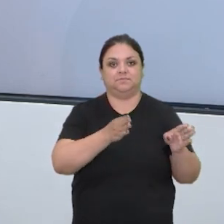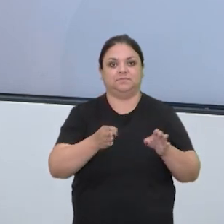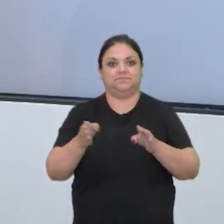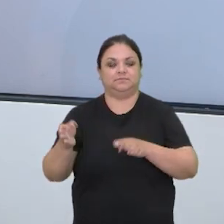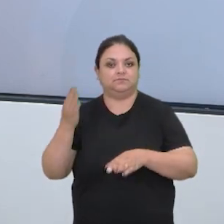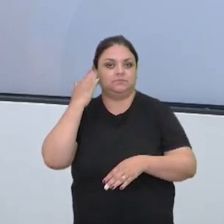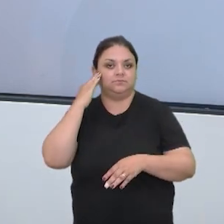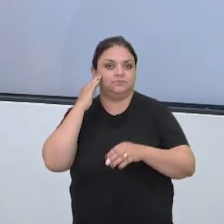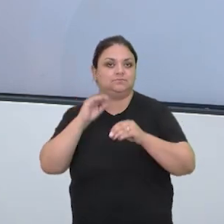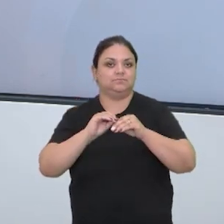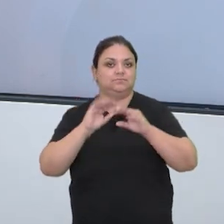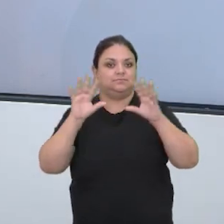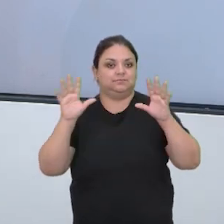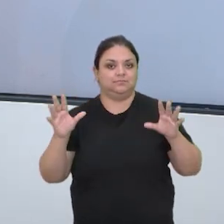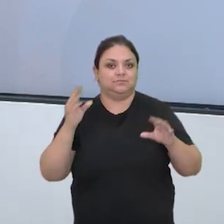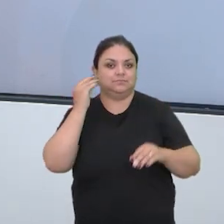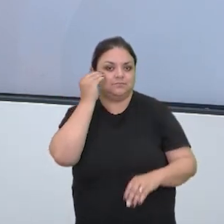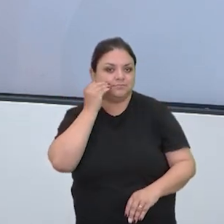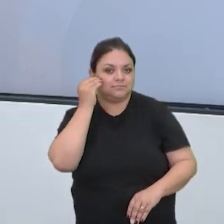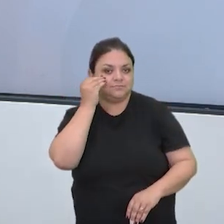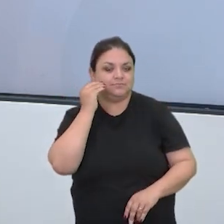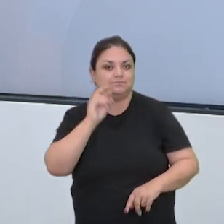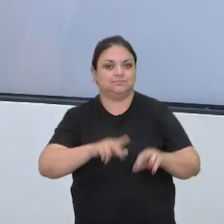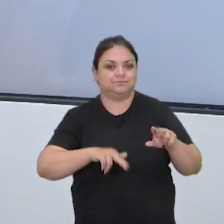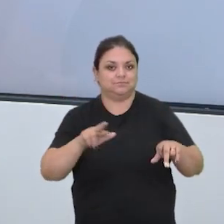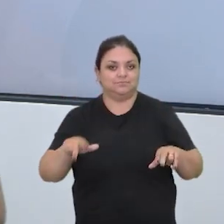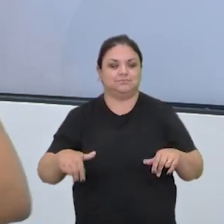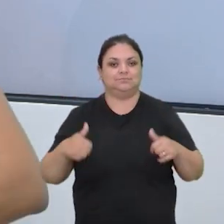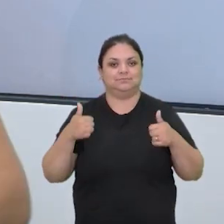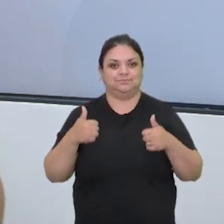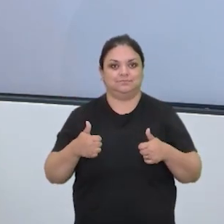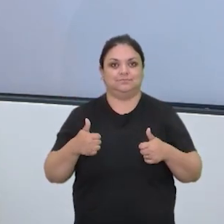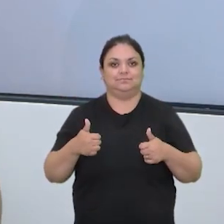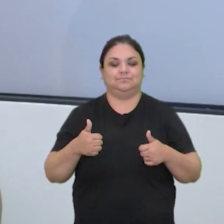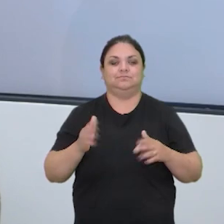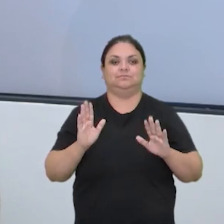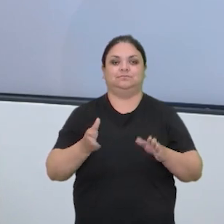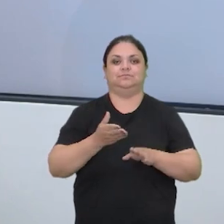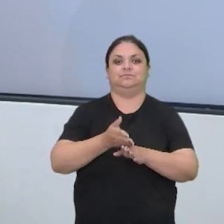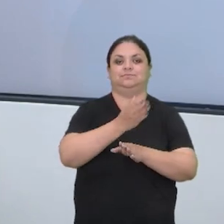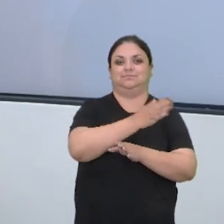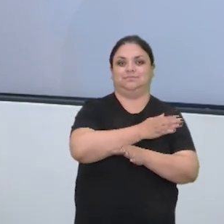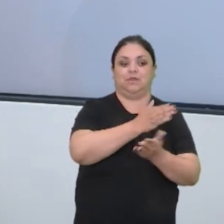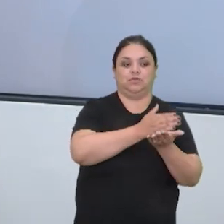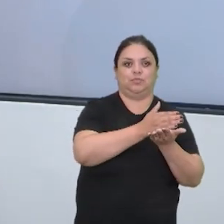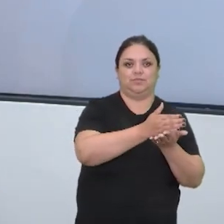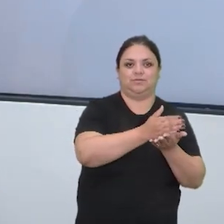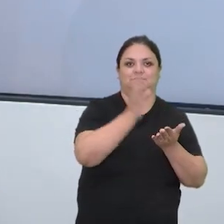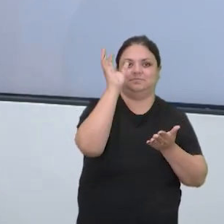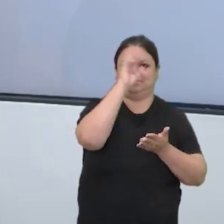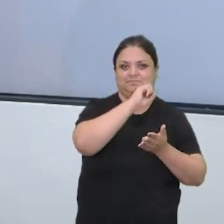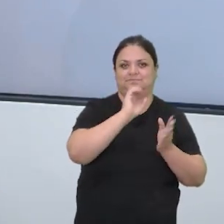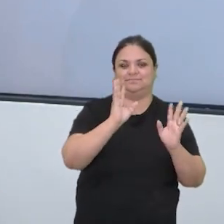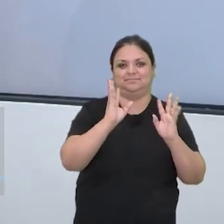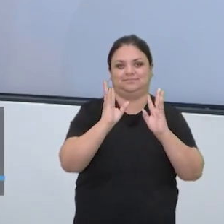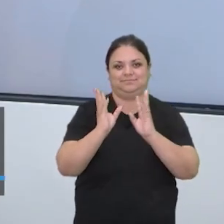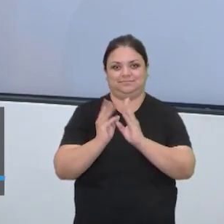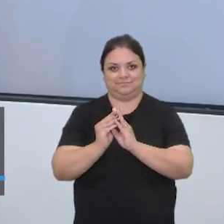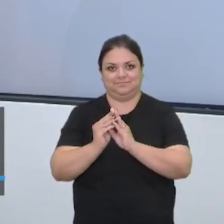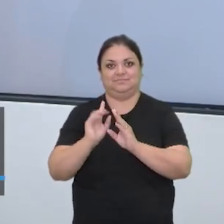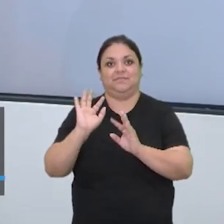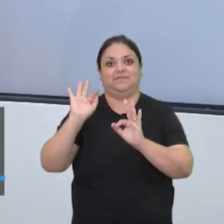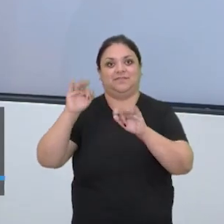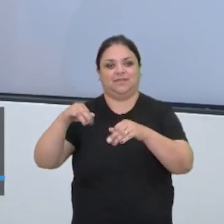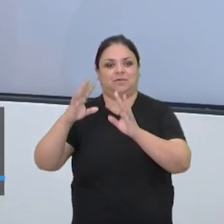está falando, fazer as experimentações, tá certo? A partir do que foi estudado na introdução. E a sistematização, a gente vai compilar